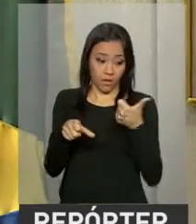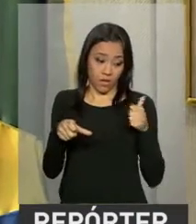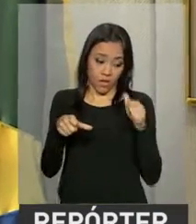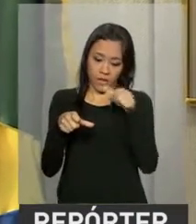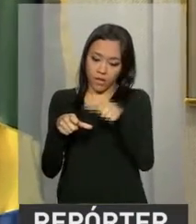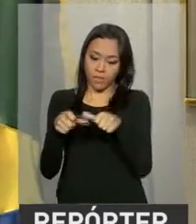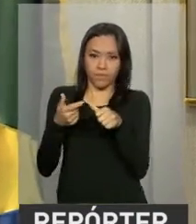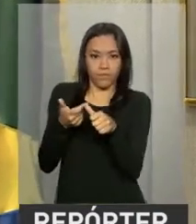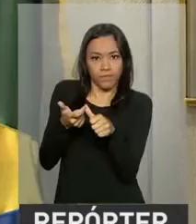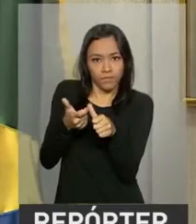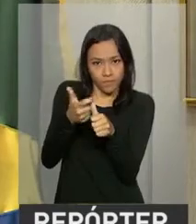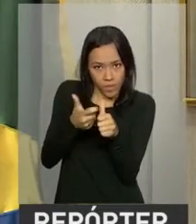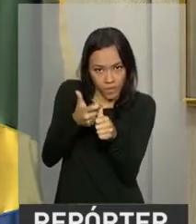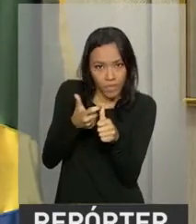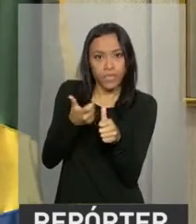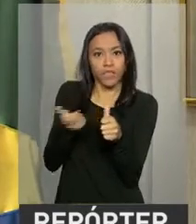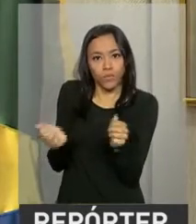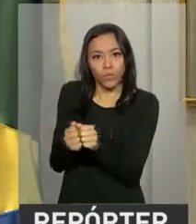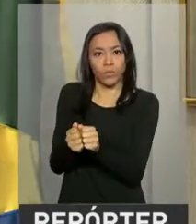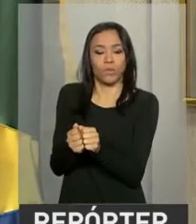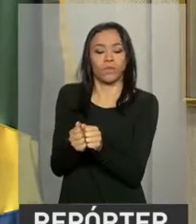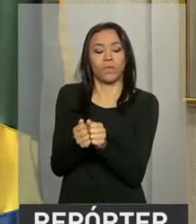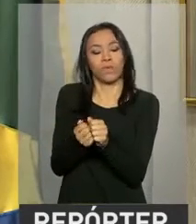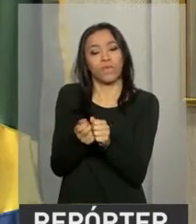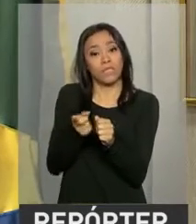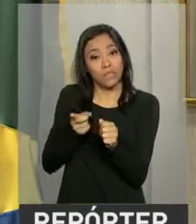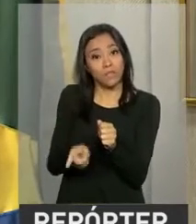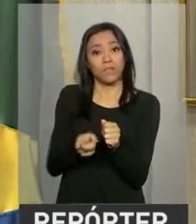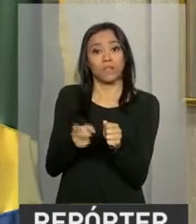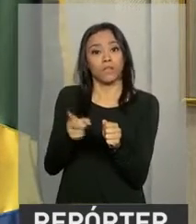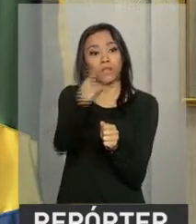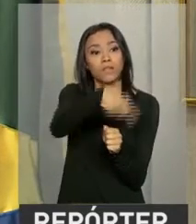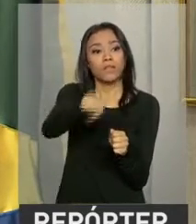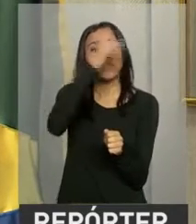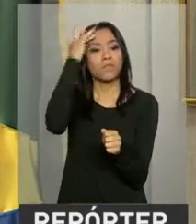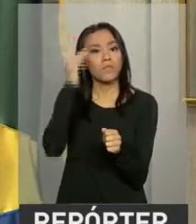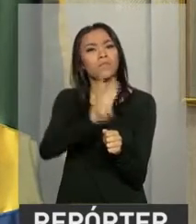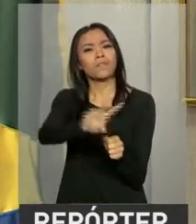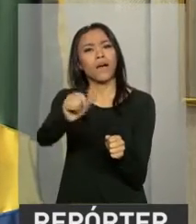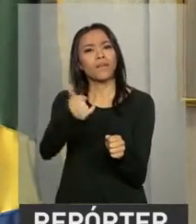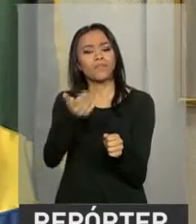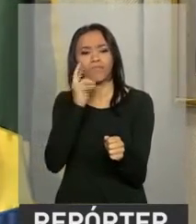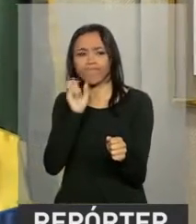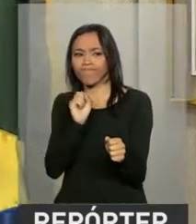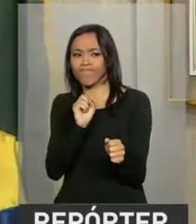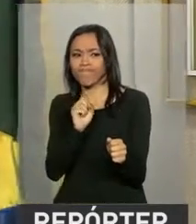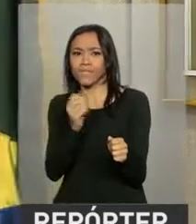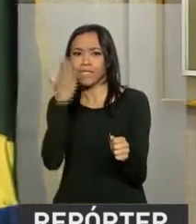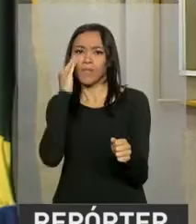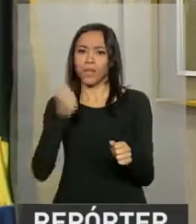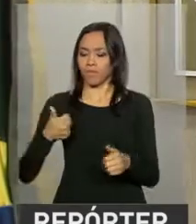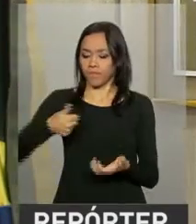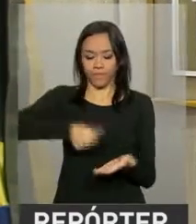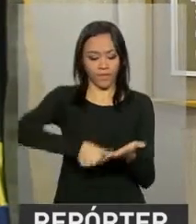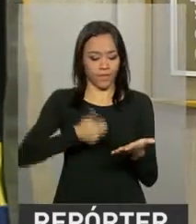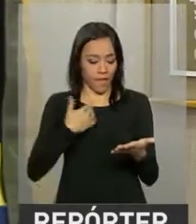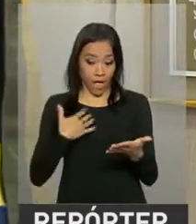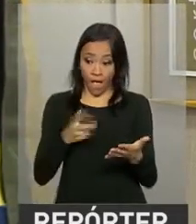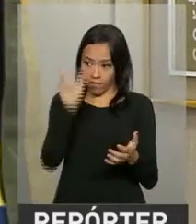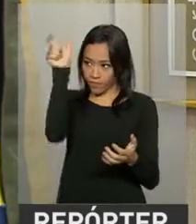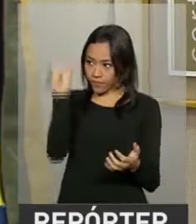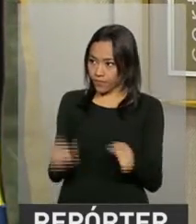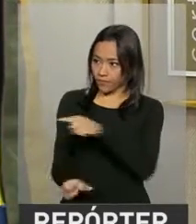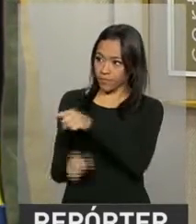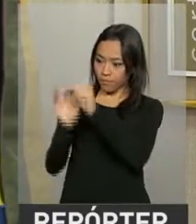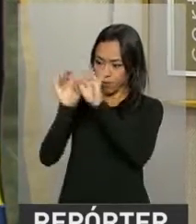banco de dados de metade de biometria e com isso as pessoas poderem se identificar nos postos de saúde de nas